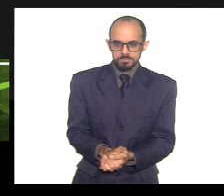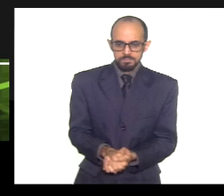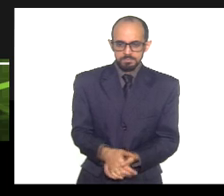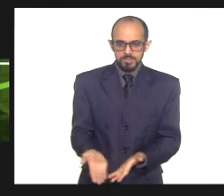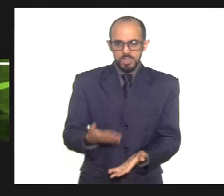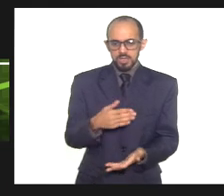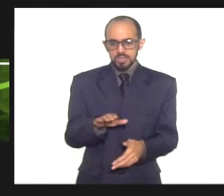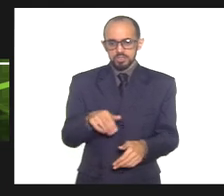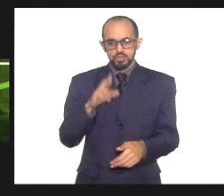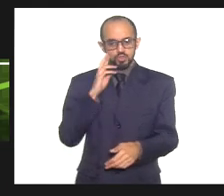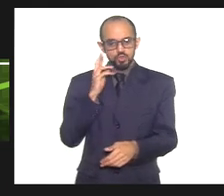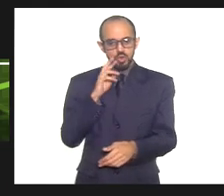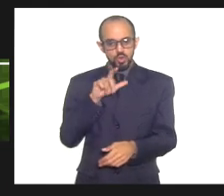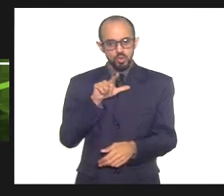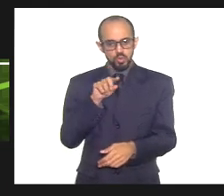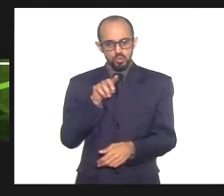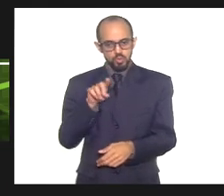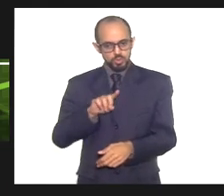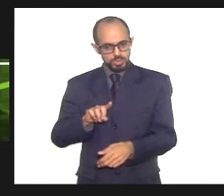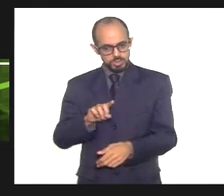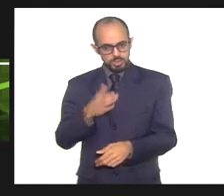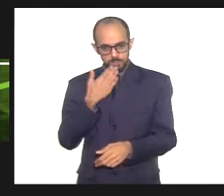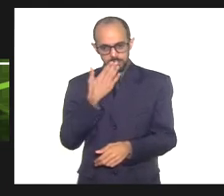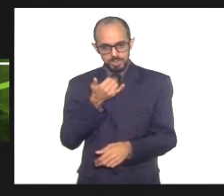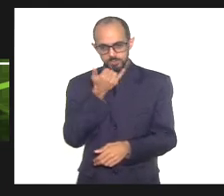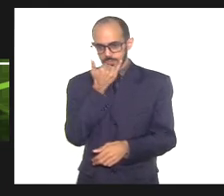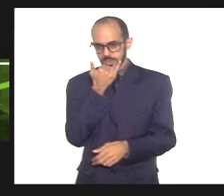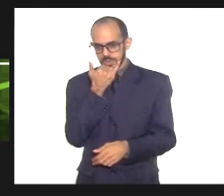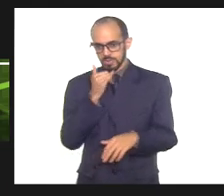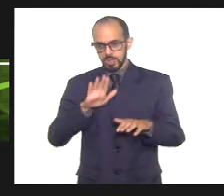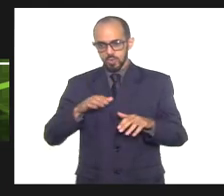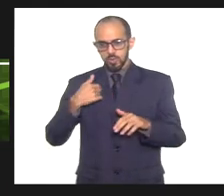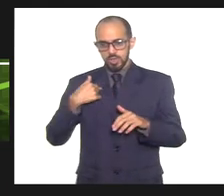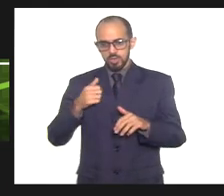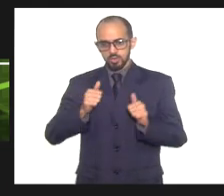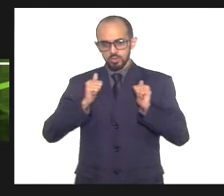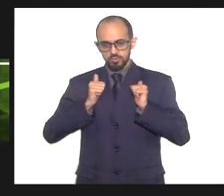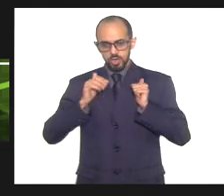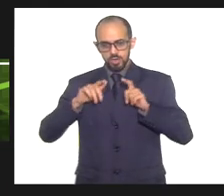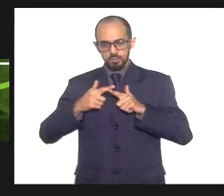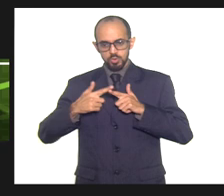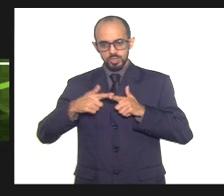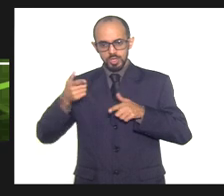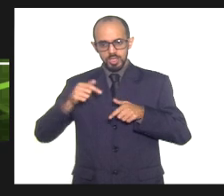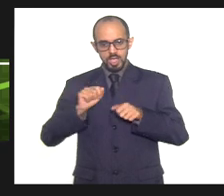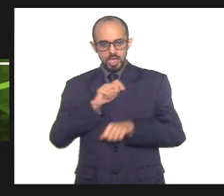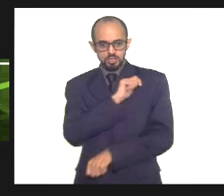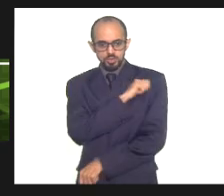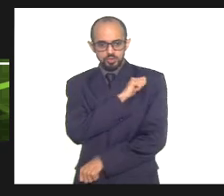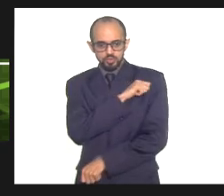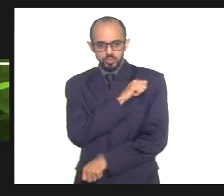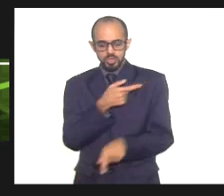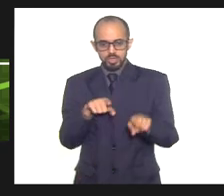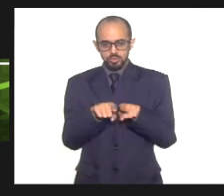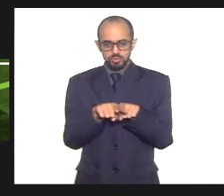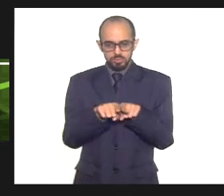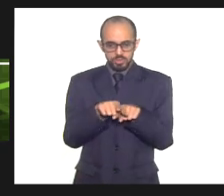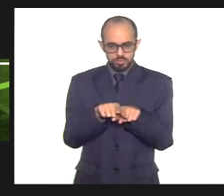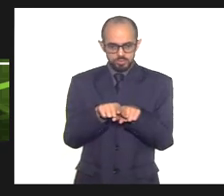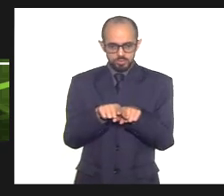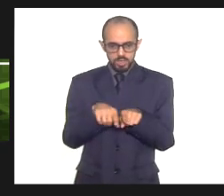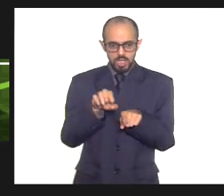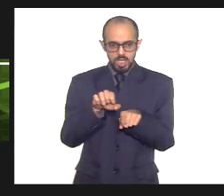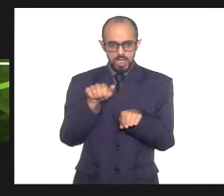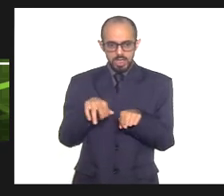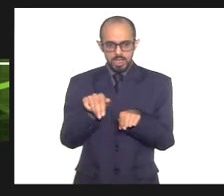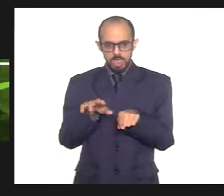Senhor Luiz Cláudio, meu perdão da resposta, eu estou focando nas auditorias entre os parceiros, onde eventualmente a Equinor auditoria